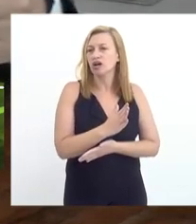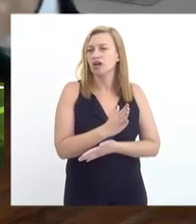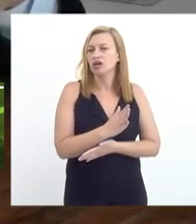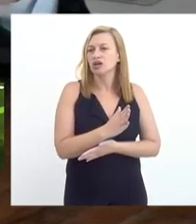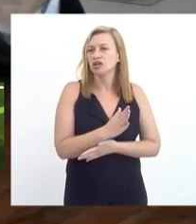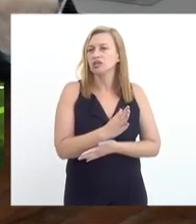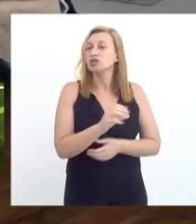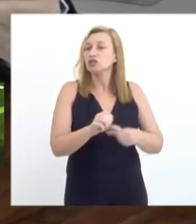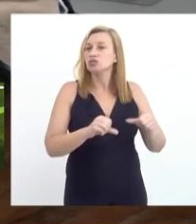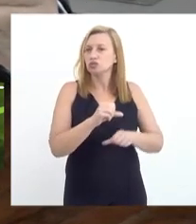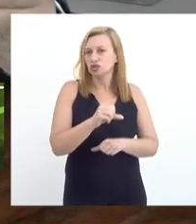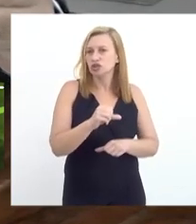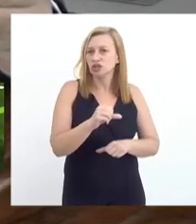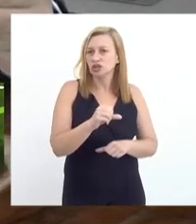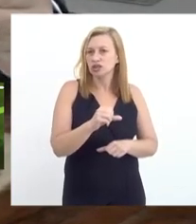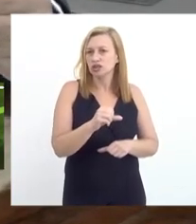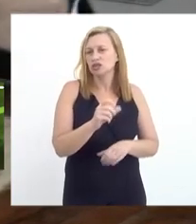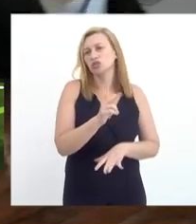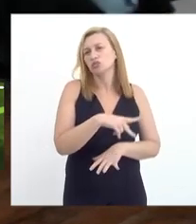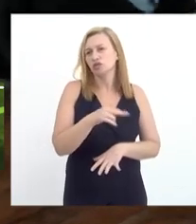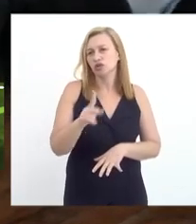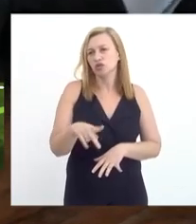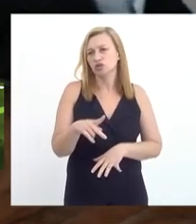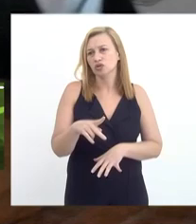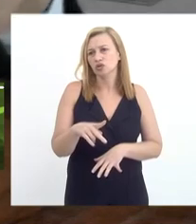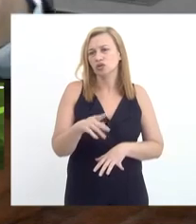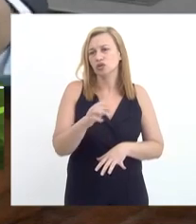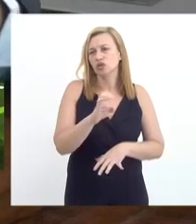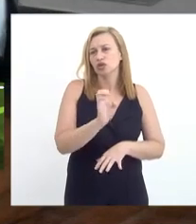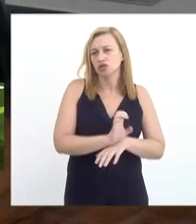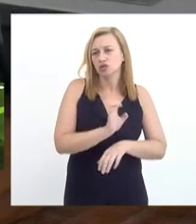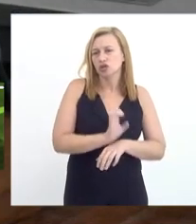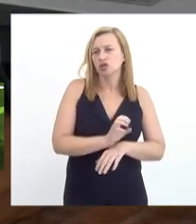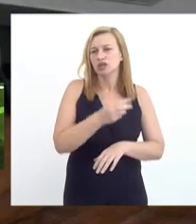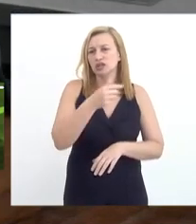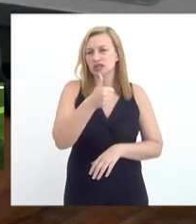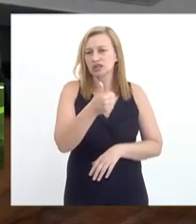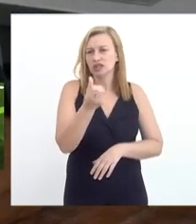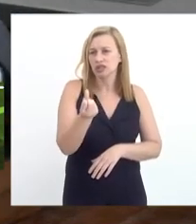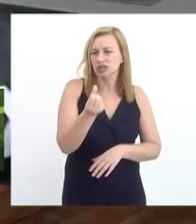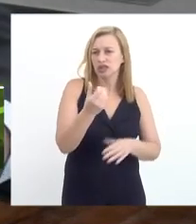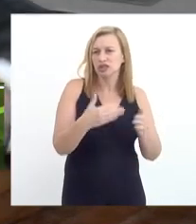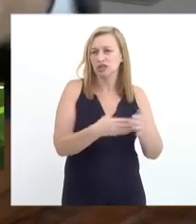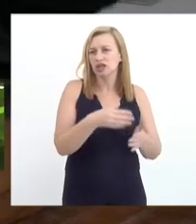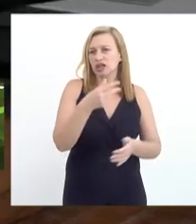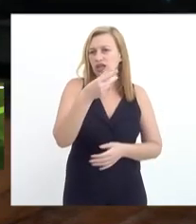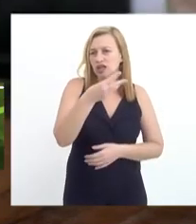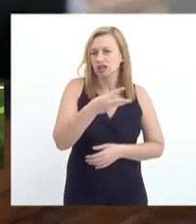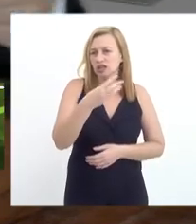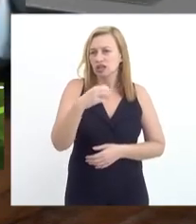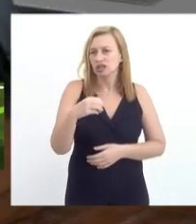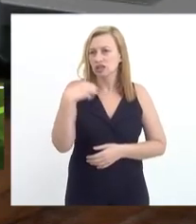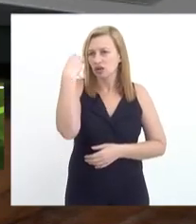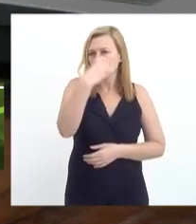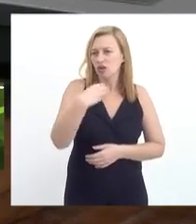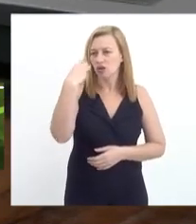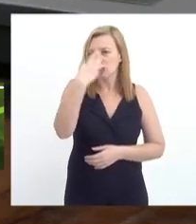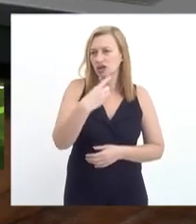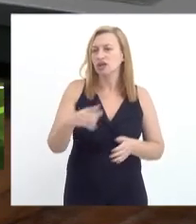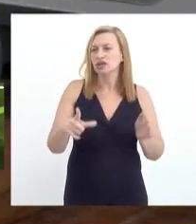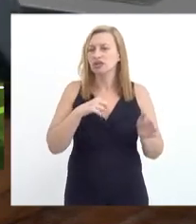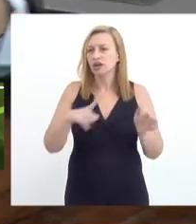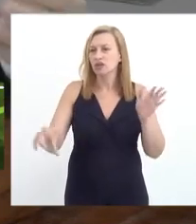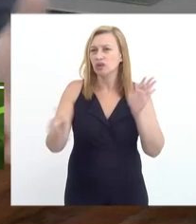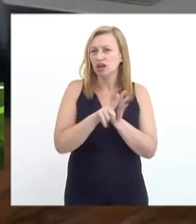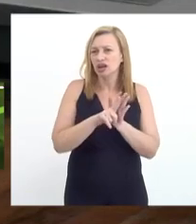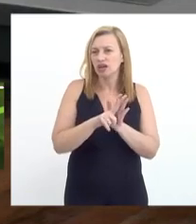mudança De regime Dos professores Da rede estadual De 16 para 30 horas Nossa senhora Conhece a pauta Enfim Ao mesmo tempo Tem uma lei Que foi liderada